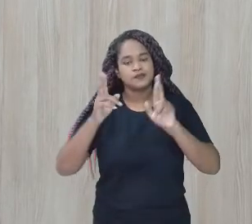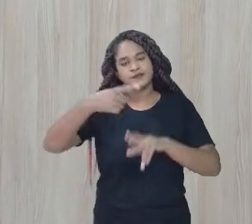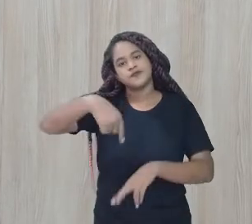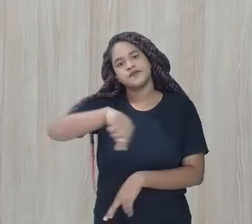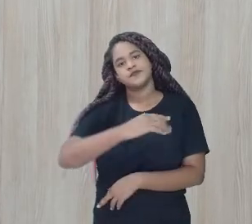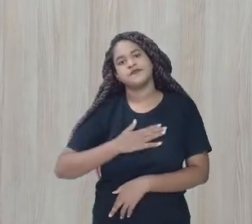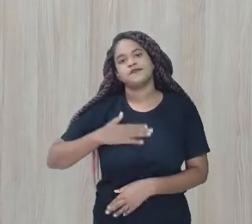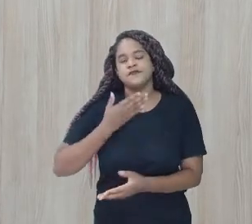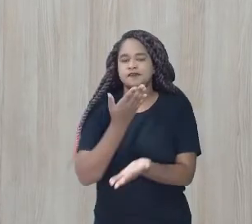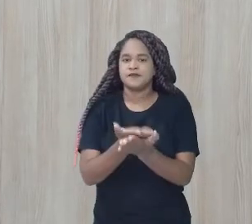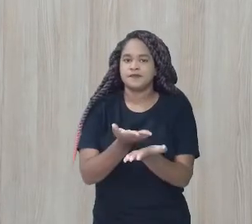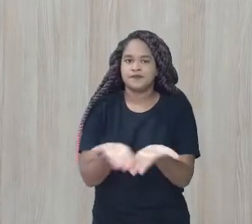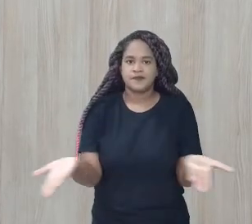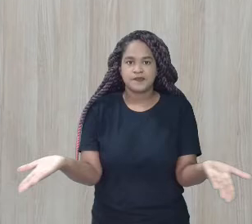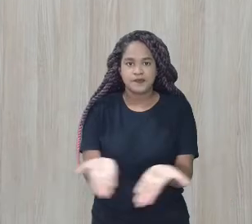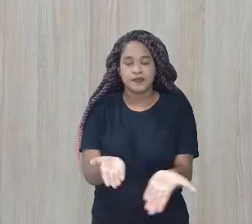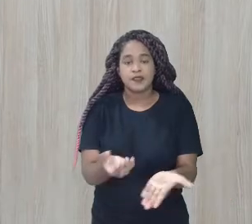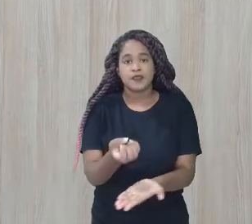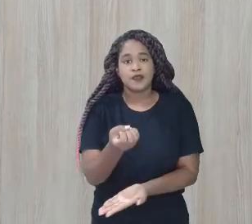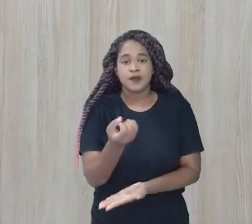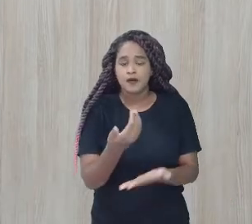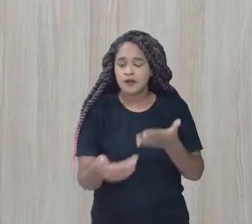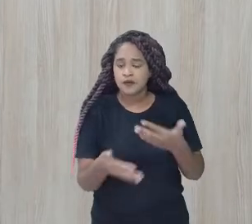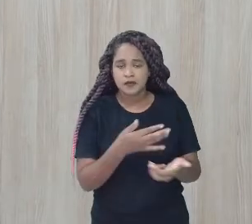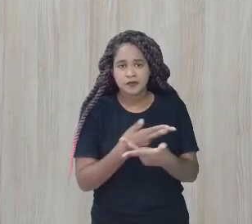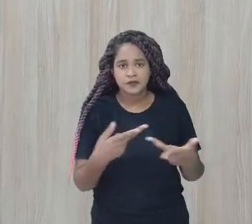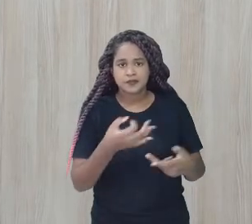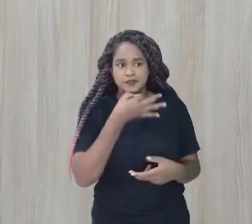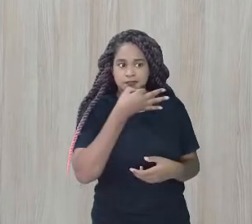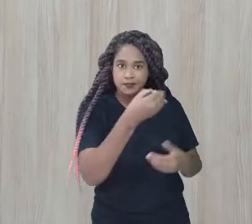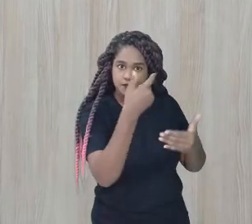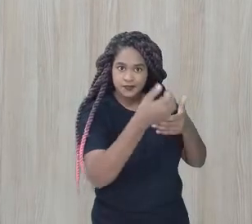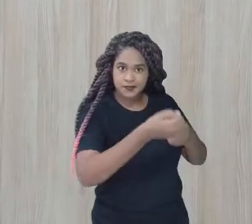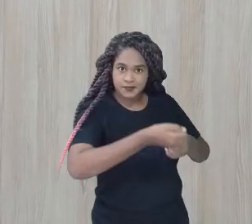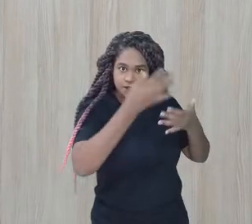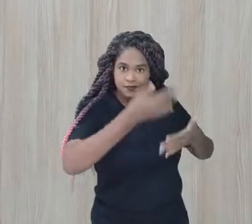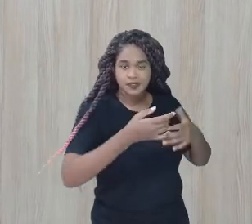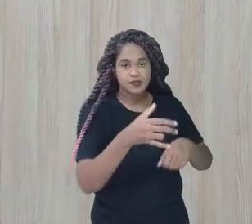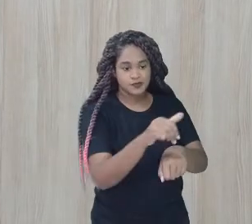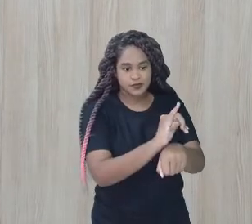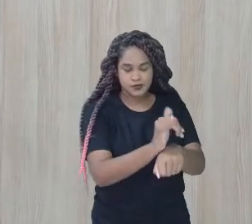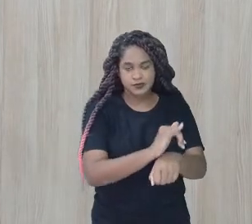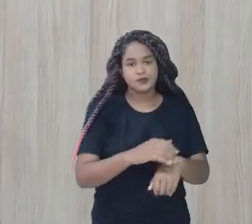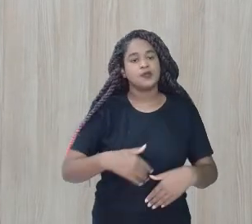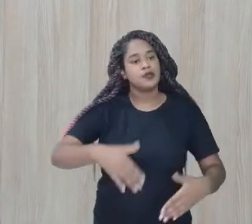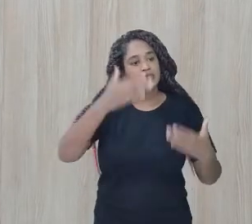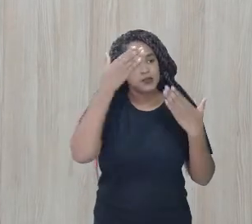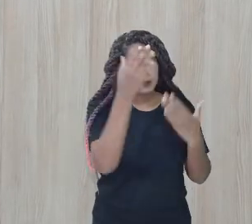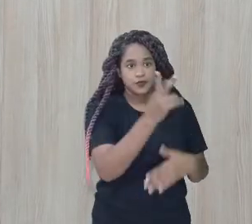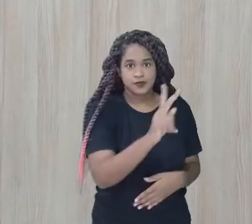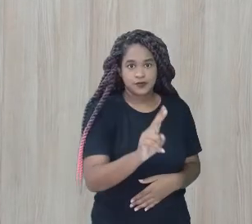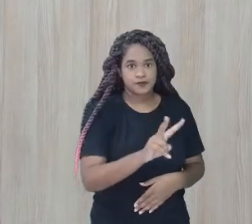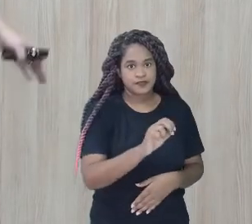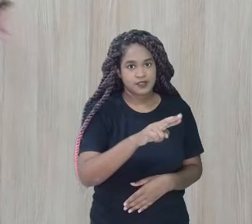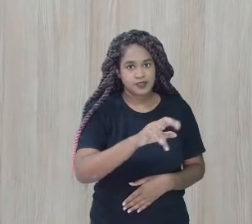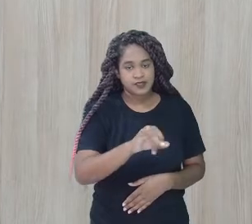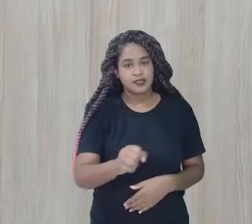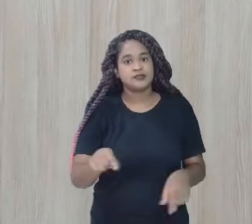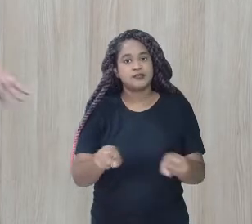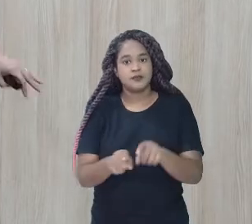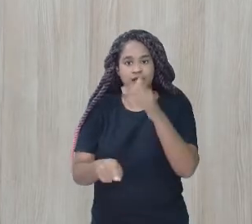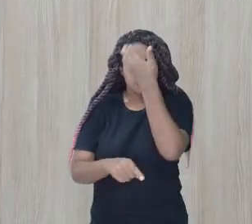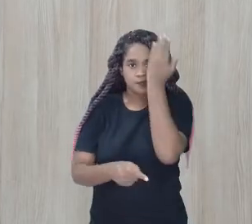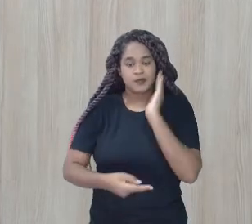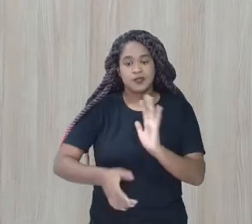de hoje. Qualquer coisa, deixem os comentários lá no chat, lá no YouTube, tá certo? Agradeço à professora Vanessa, a Amandita, Billy e